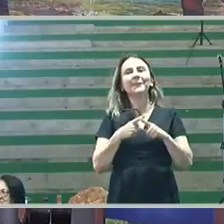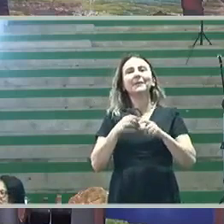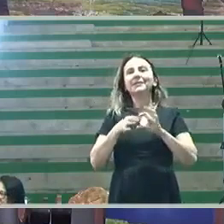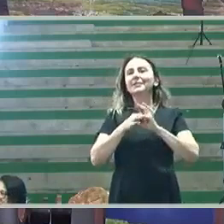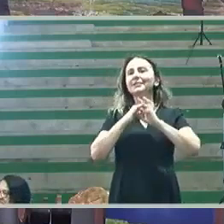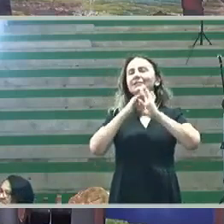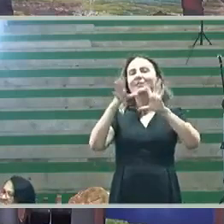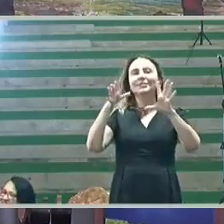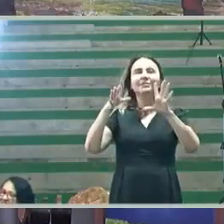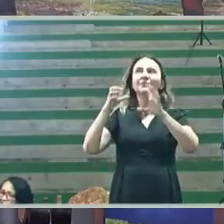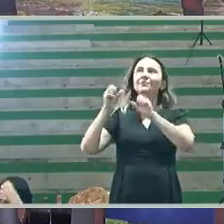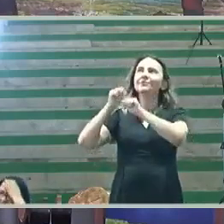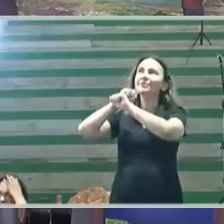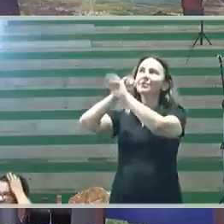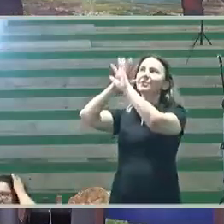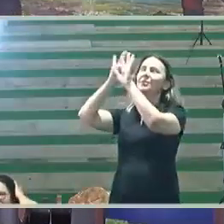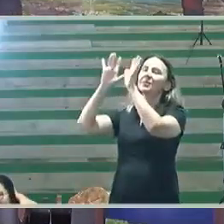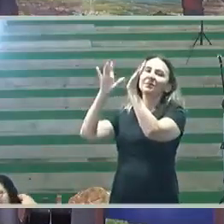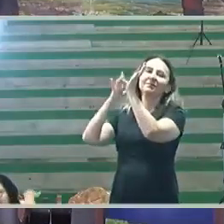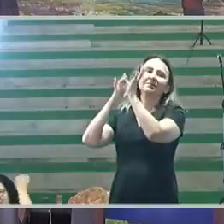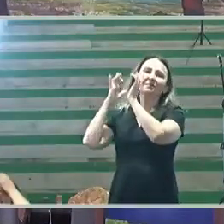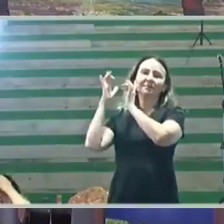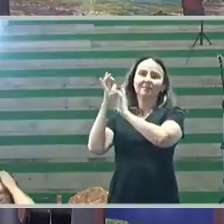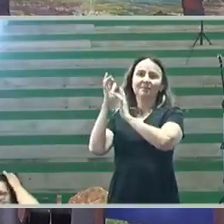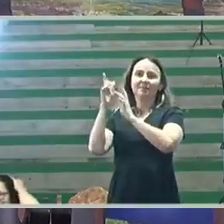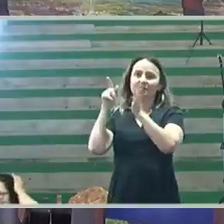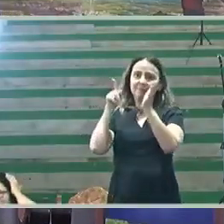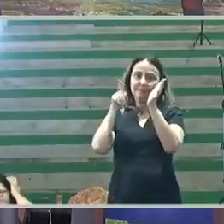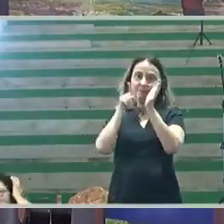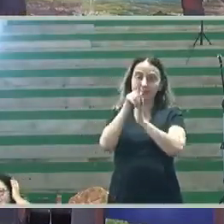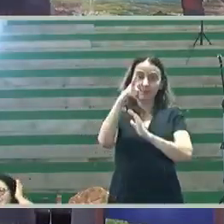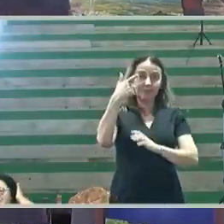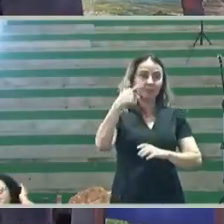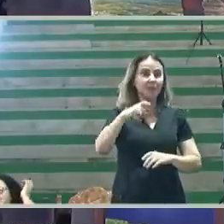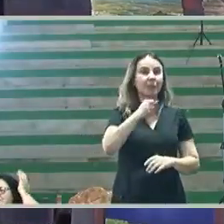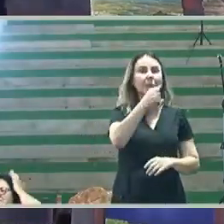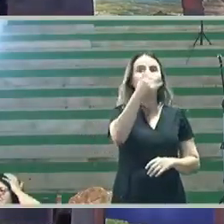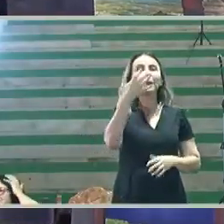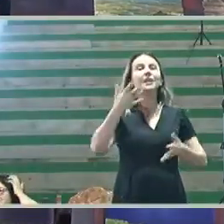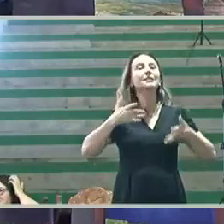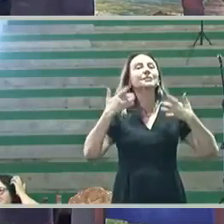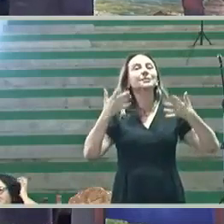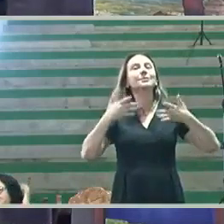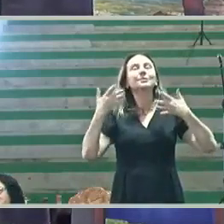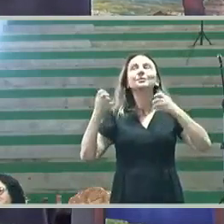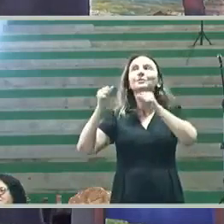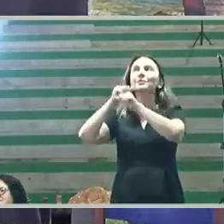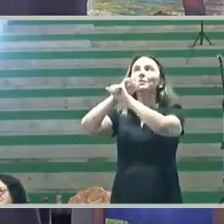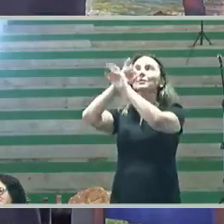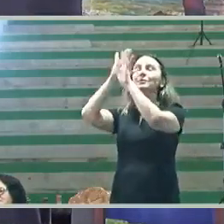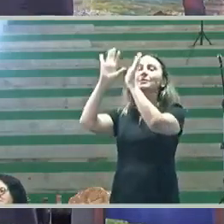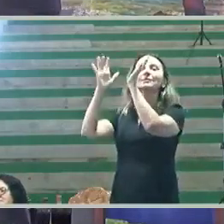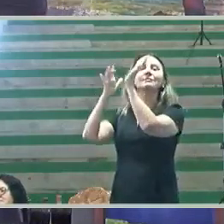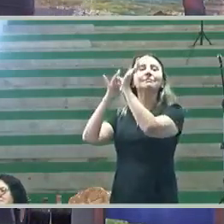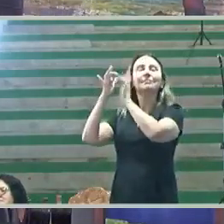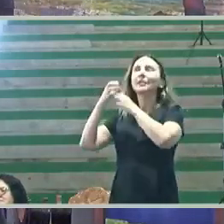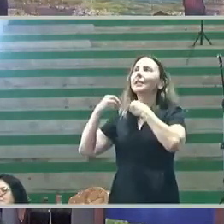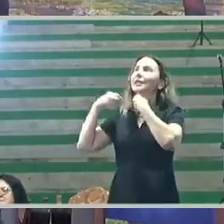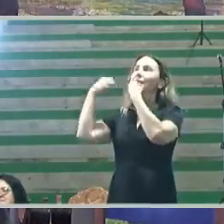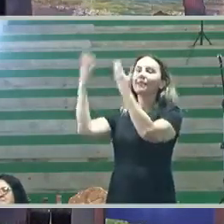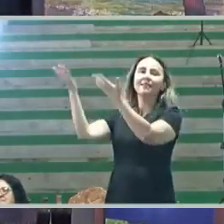aí. Vou perguntar de novo: quantos estão alegres, dêem glória para Jesus?